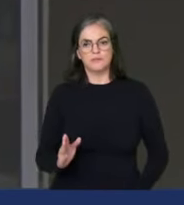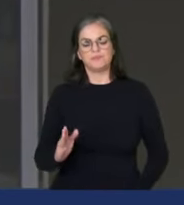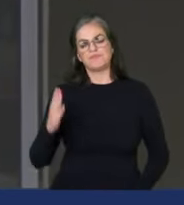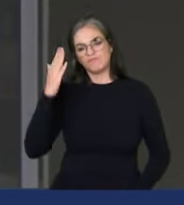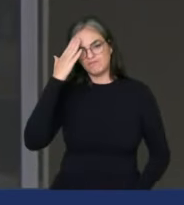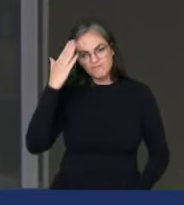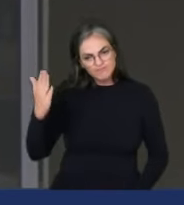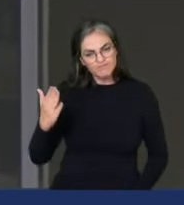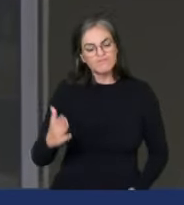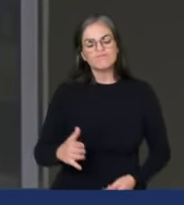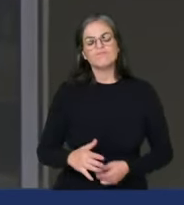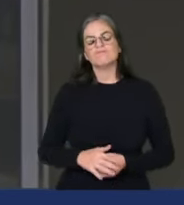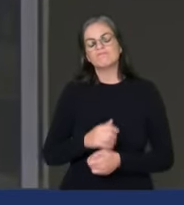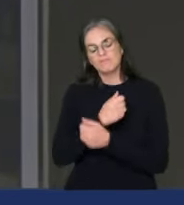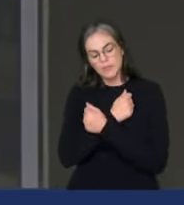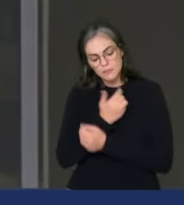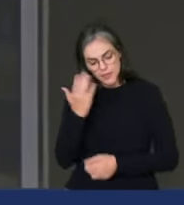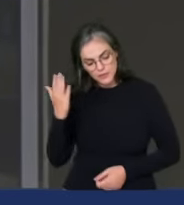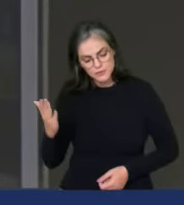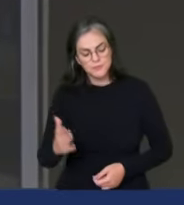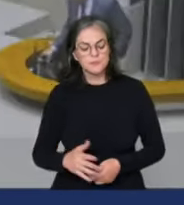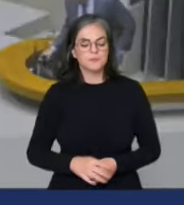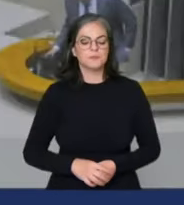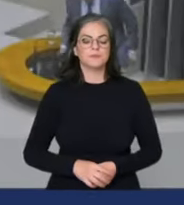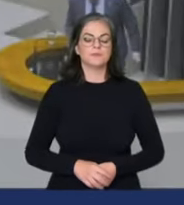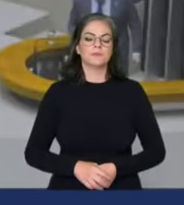obrigado. Grande abraço.